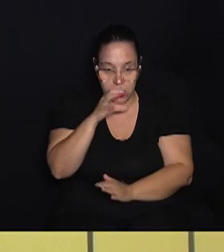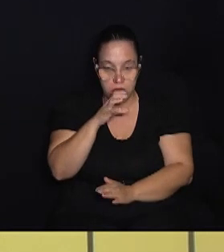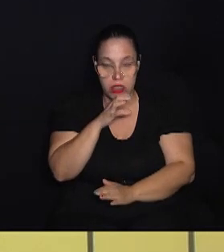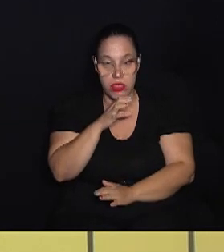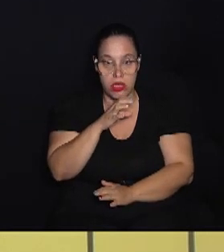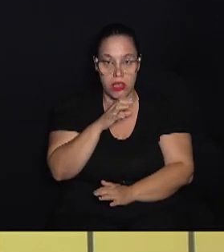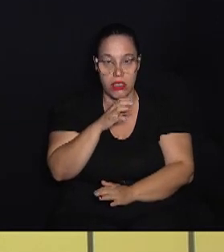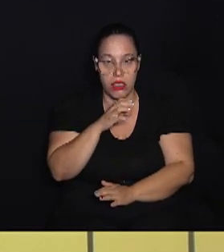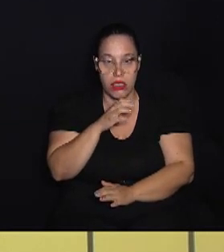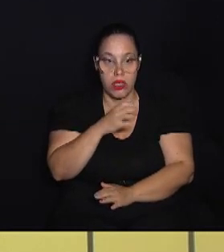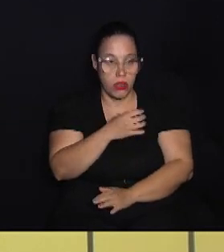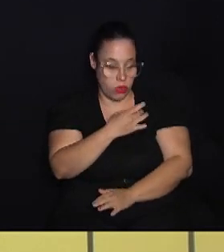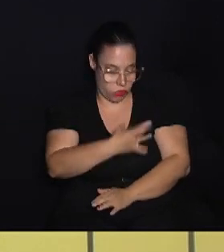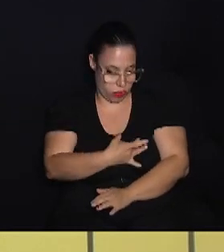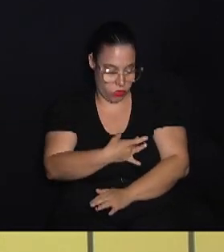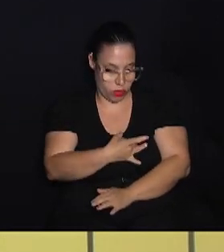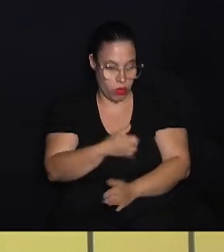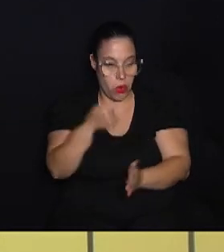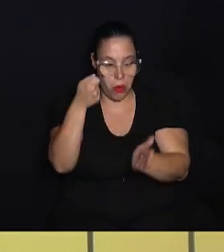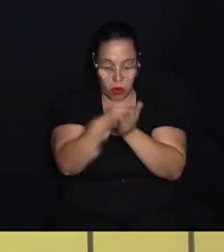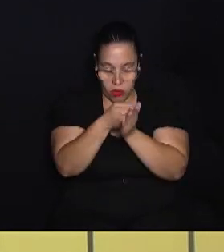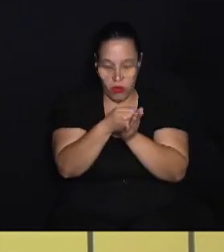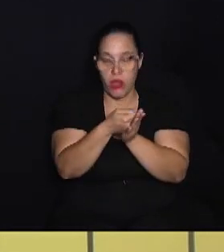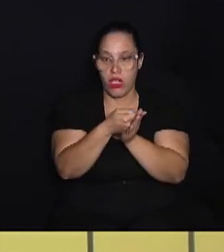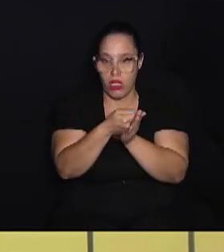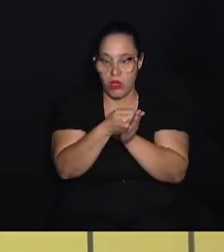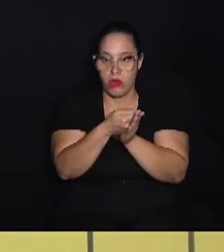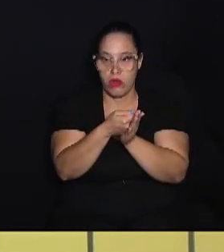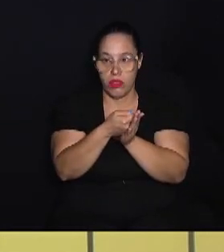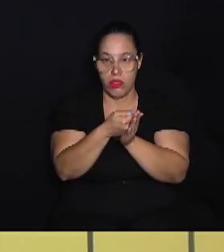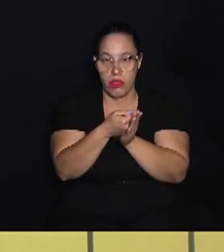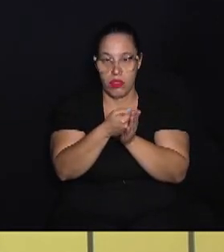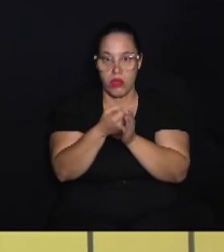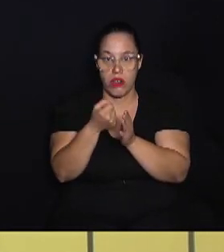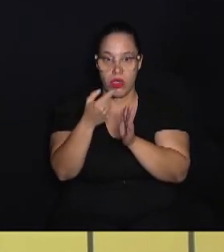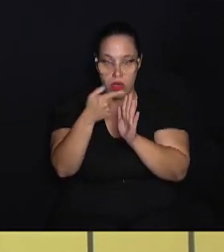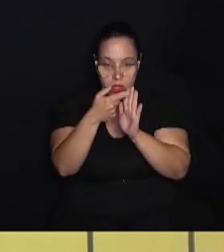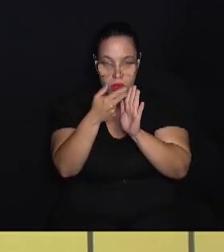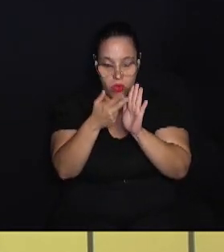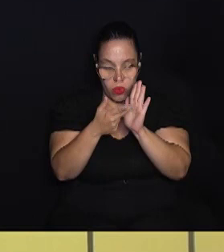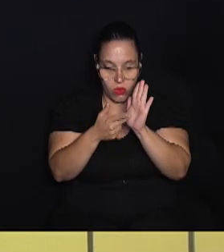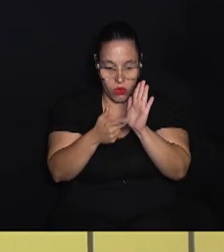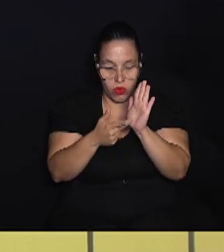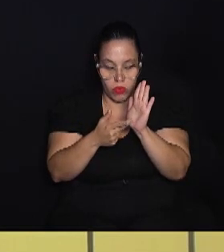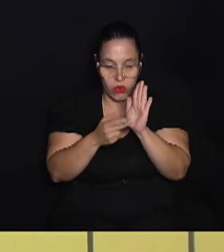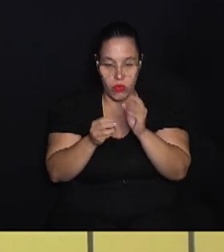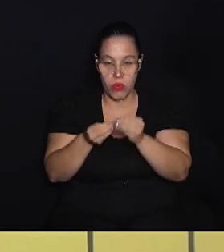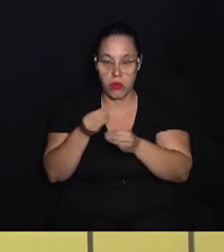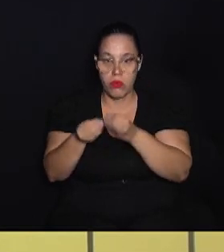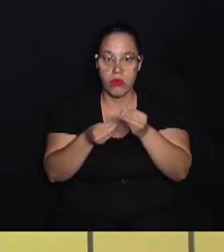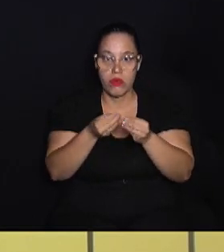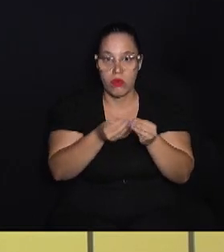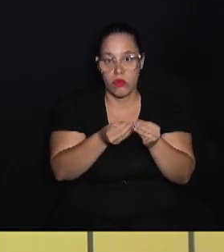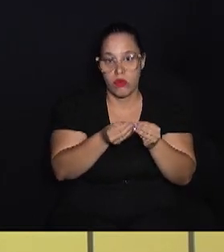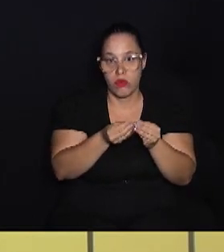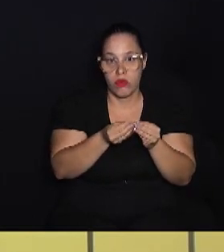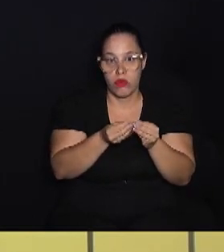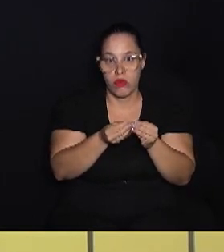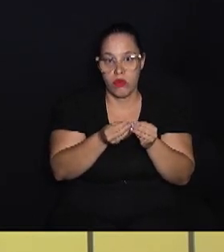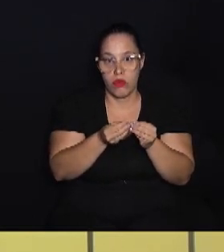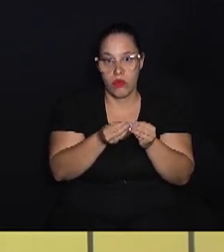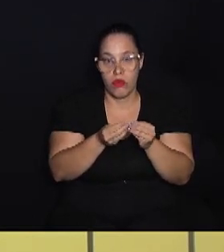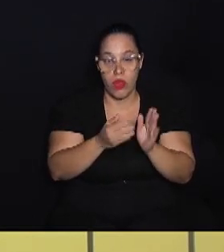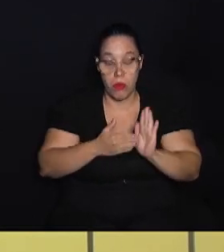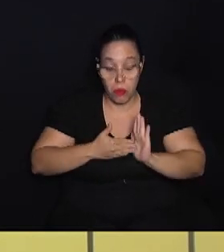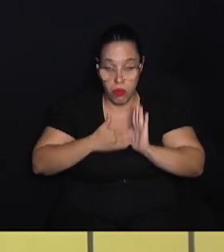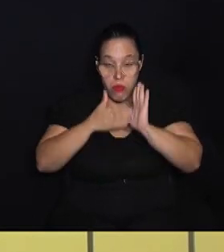Tá. Tem que ter um credenciamento, comprovar alguns dados lá e passa por uma